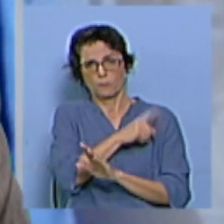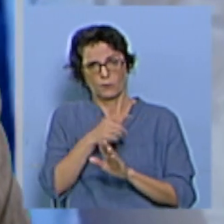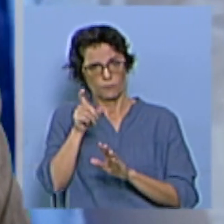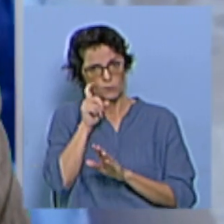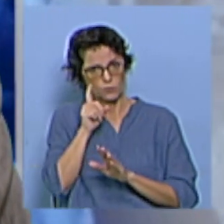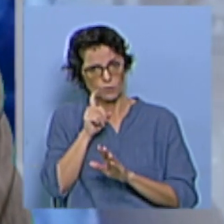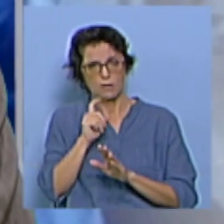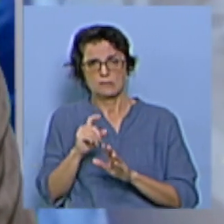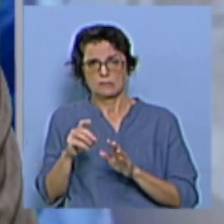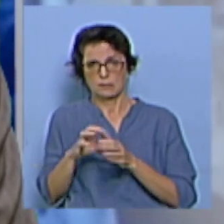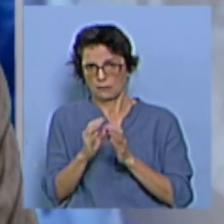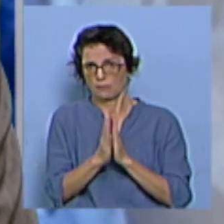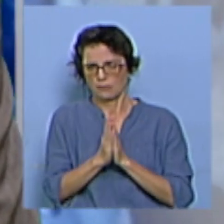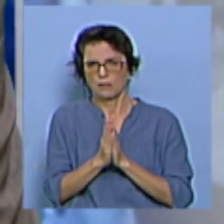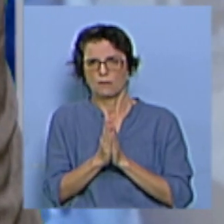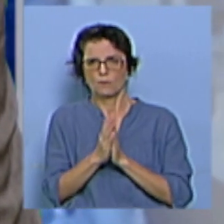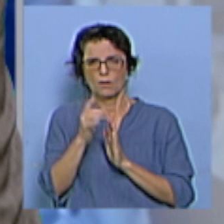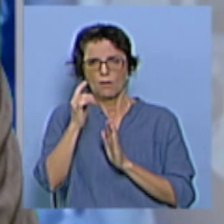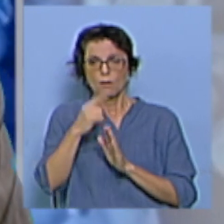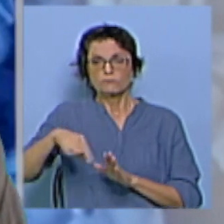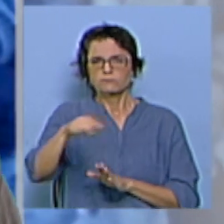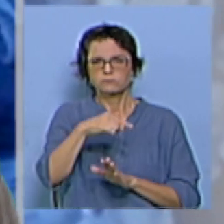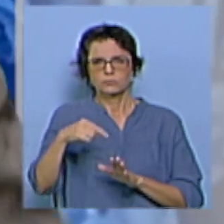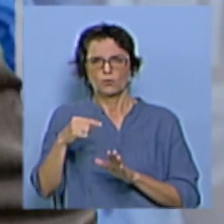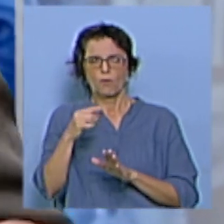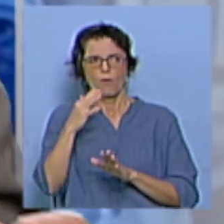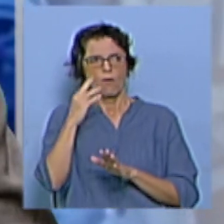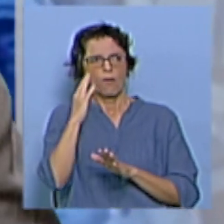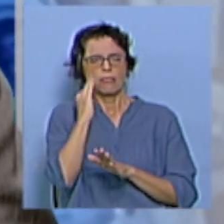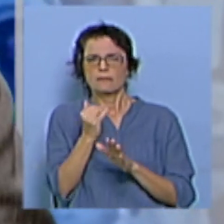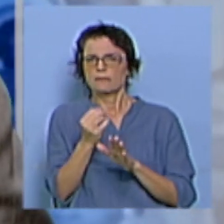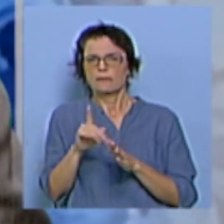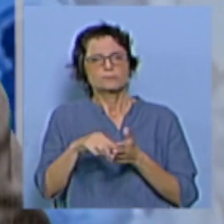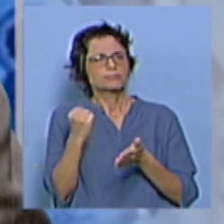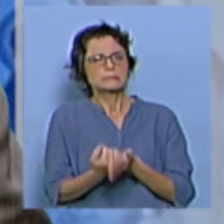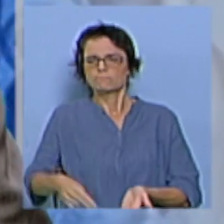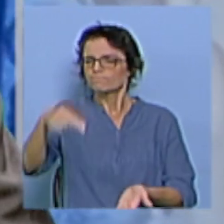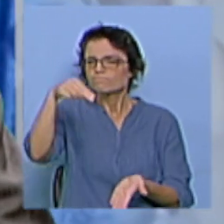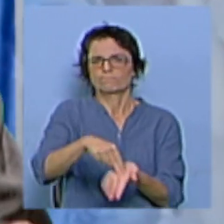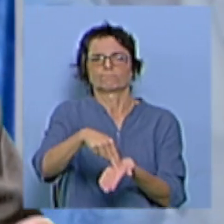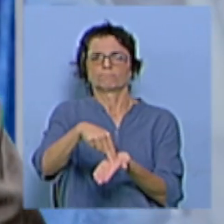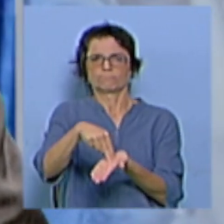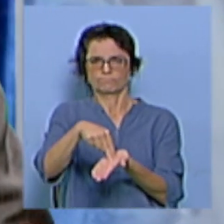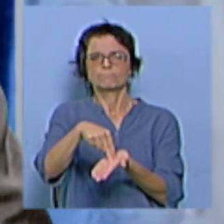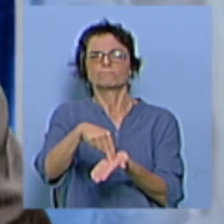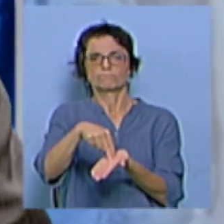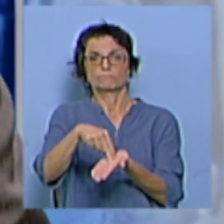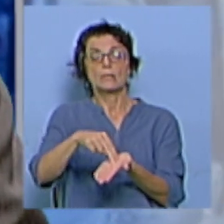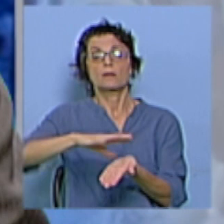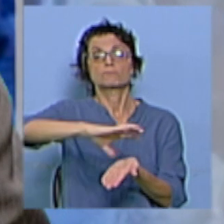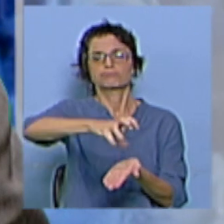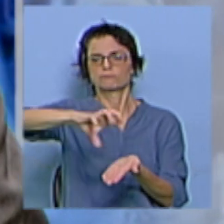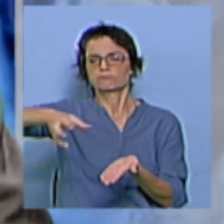que foi o presente, estar presente. E então aqui posso dizer que em cada unidade, em cada